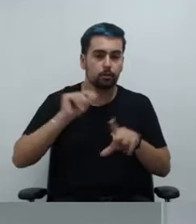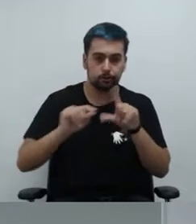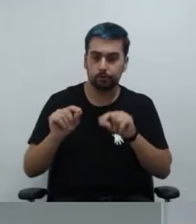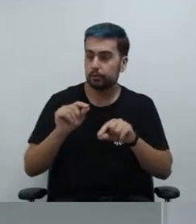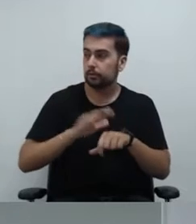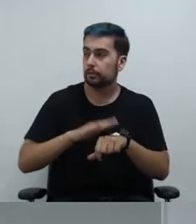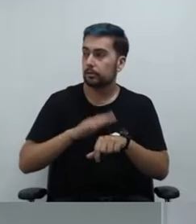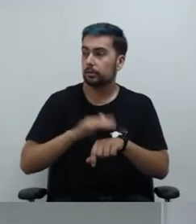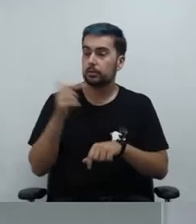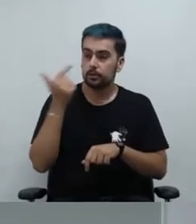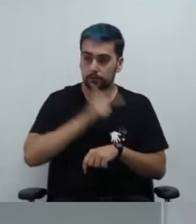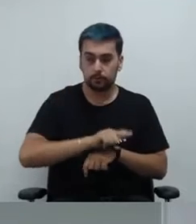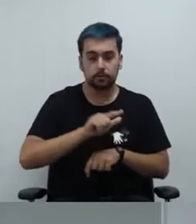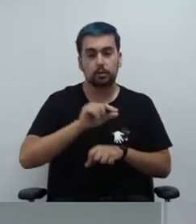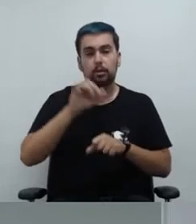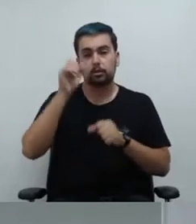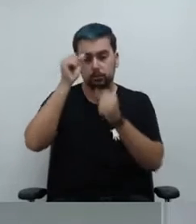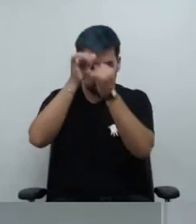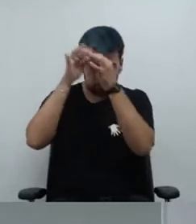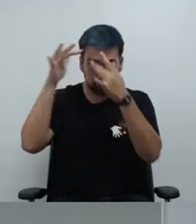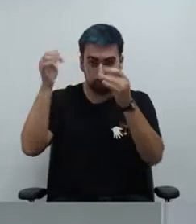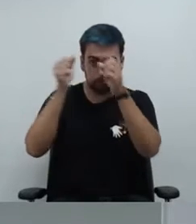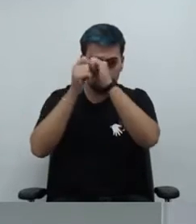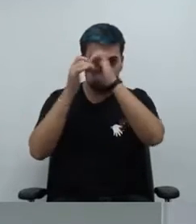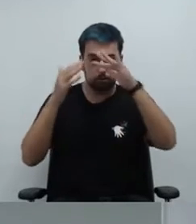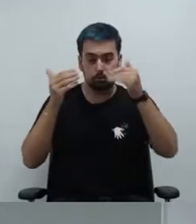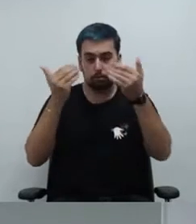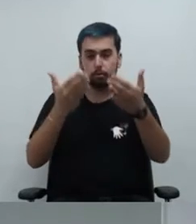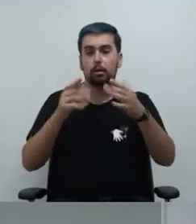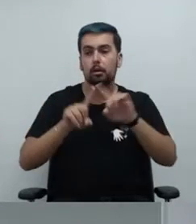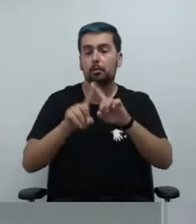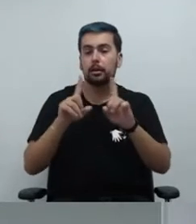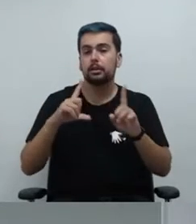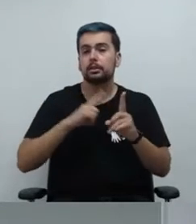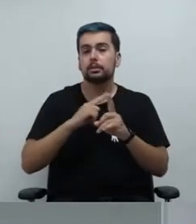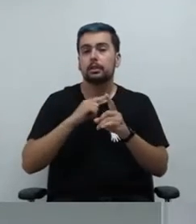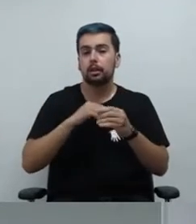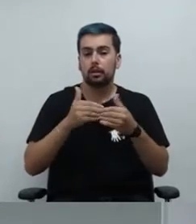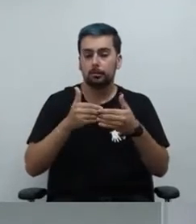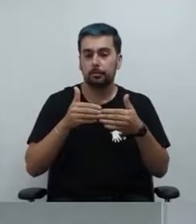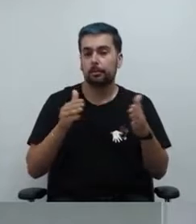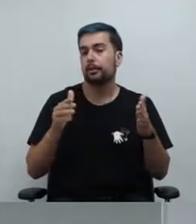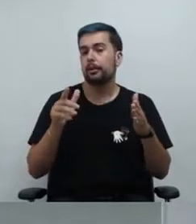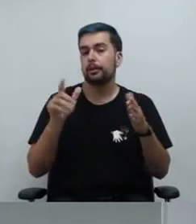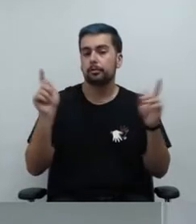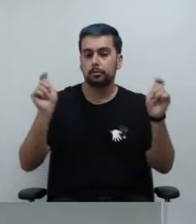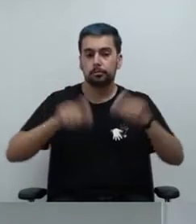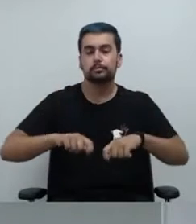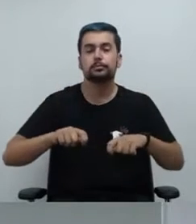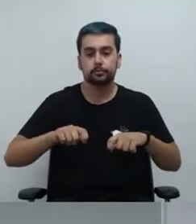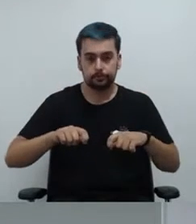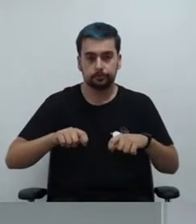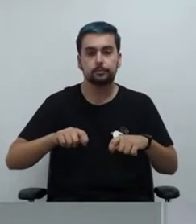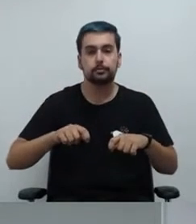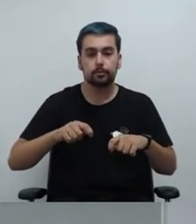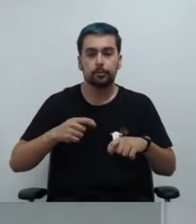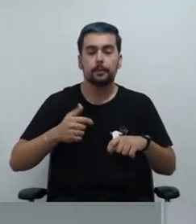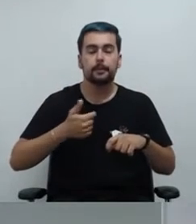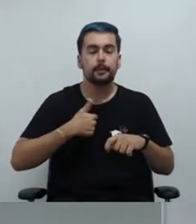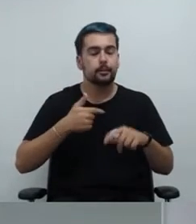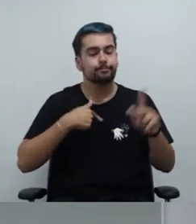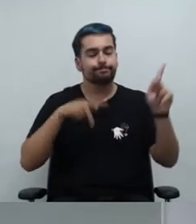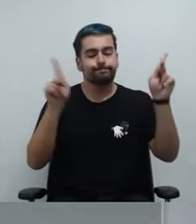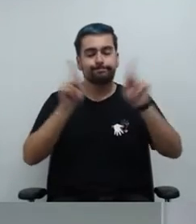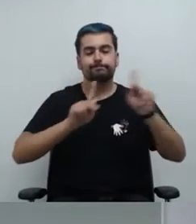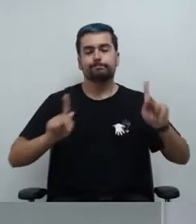consegue fazer fora do sonho, mas que ali estão abertas para a possibilidade. Fiquei muito